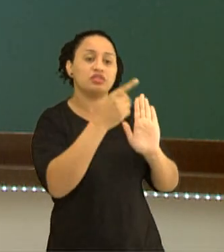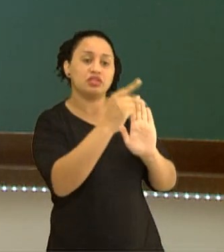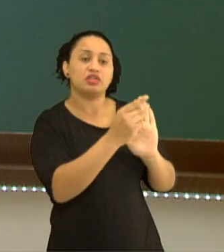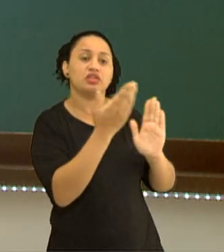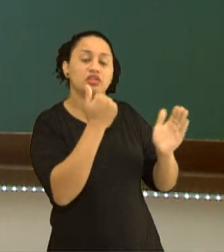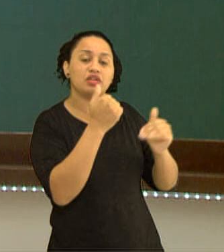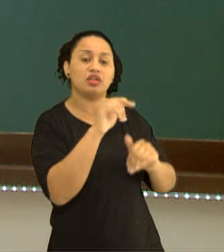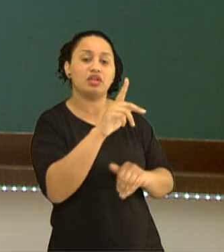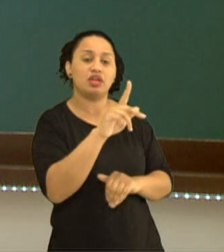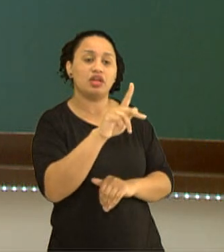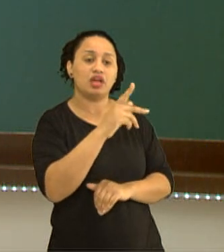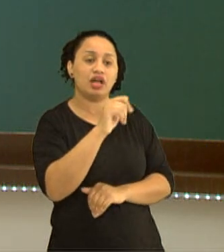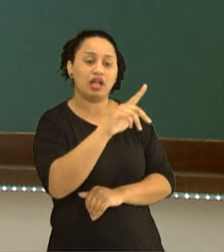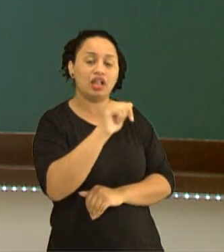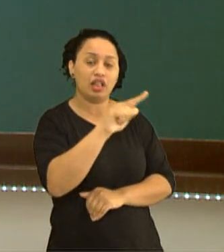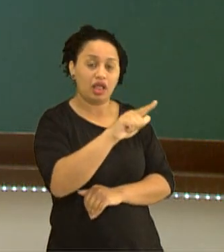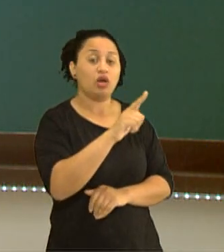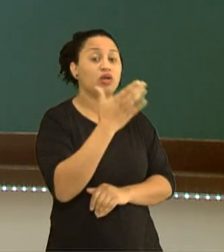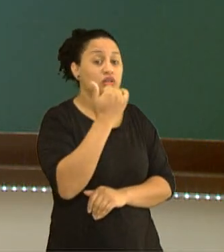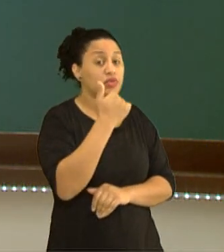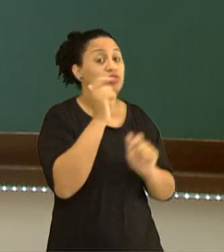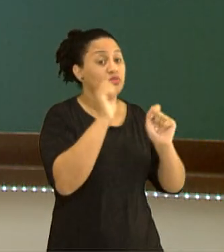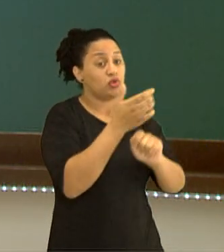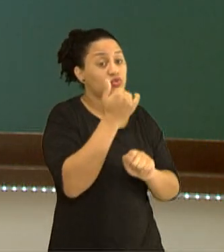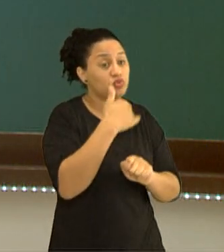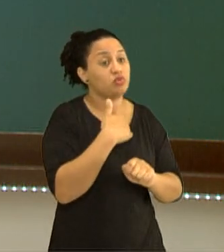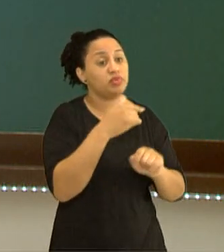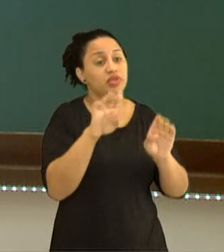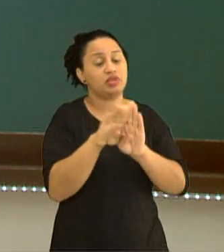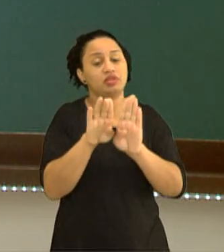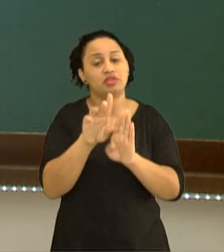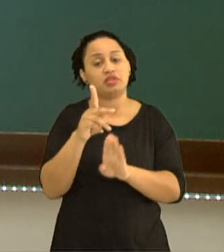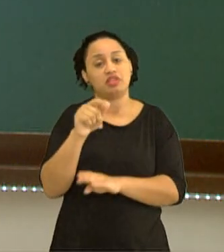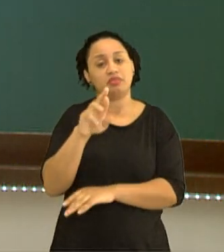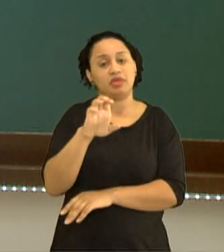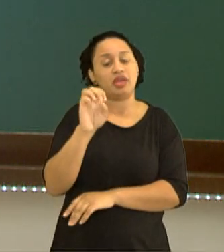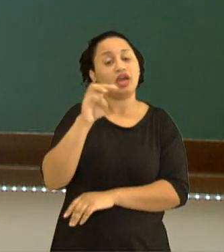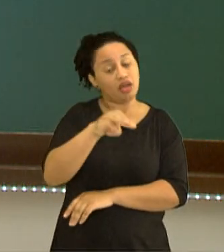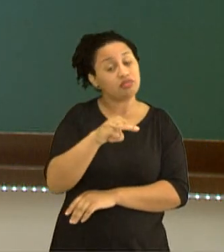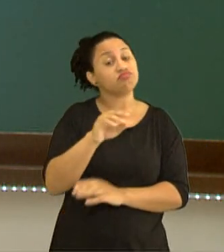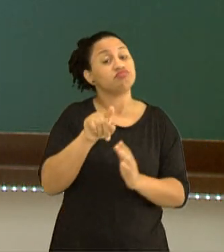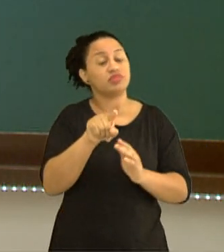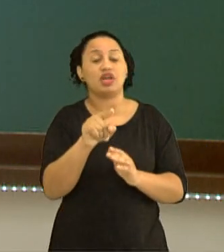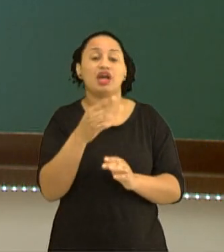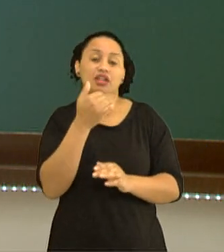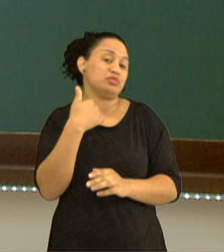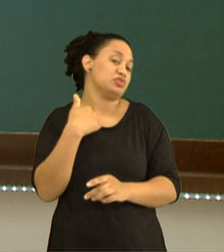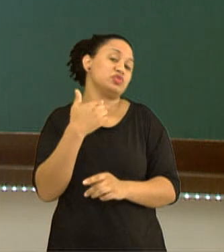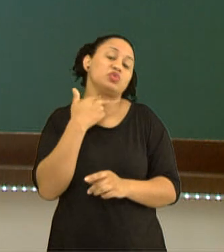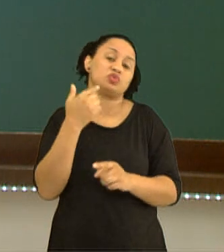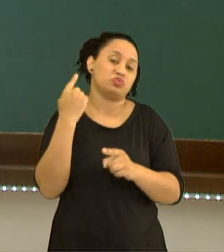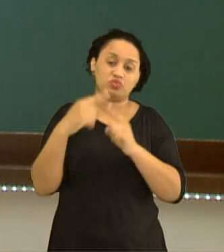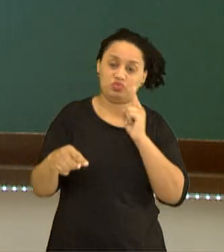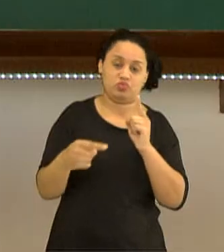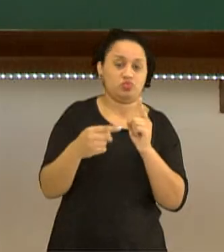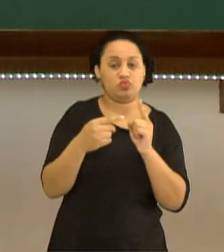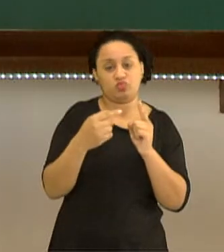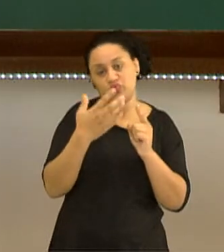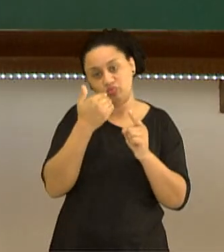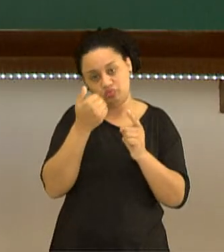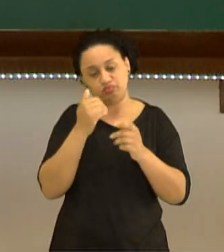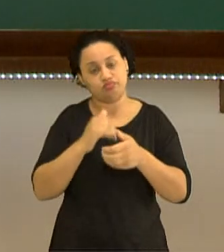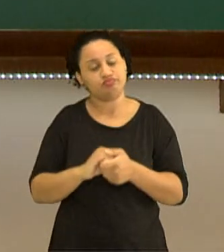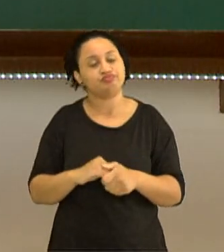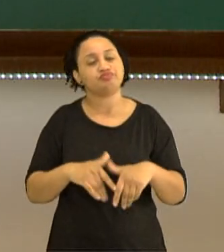lícitos, halal, tem os ilícitos, haram, além dos islâmicos também terem um período de jejum chamado de Ramadã.